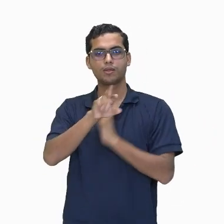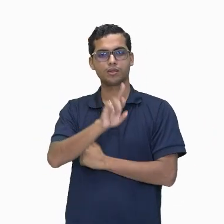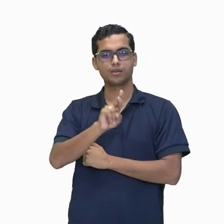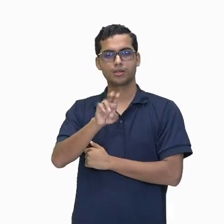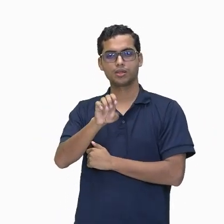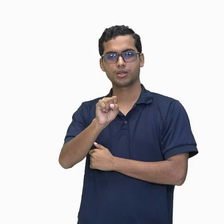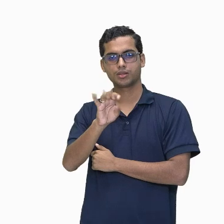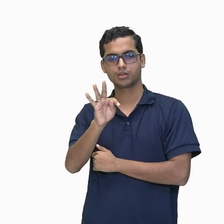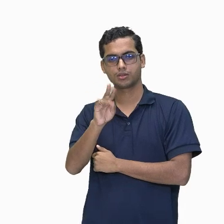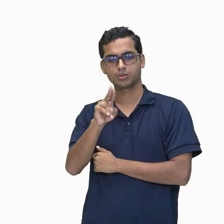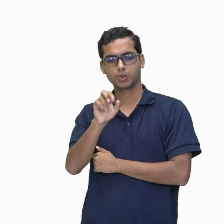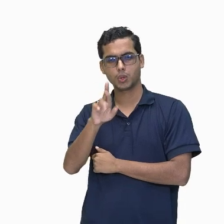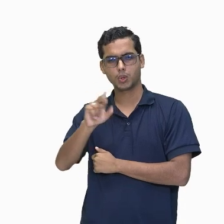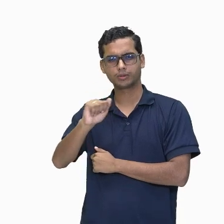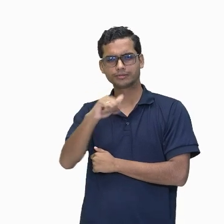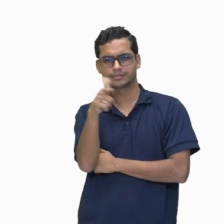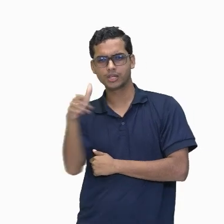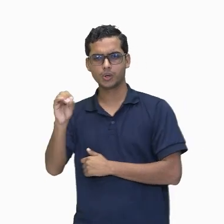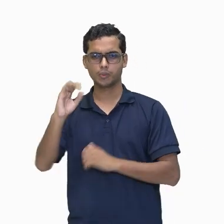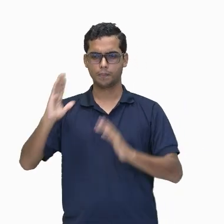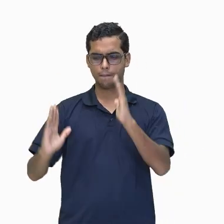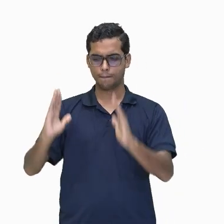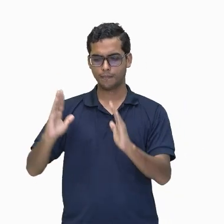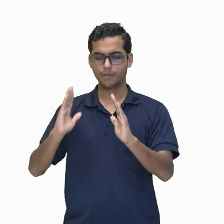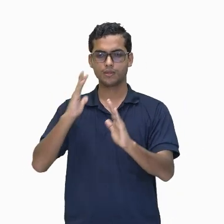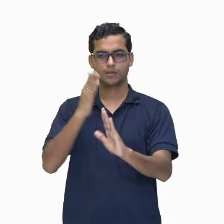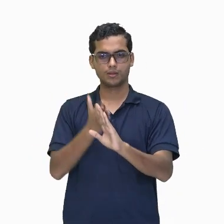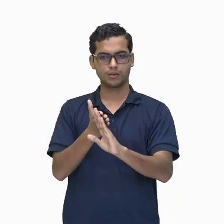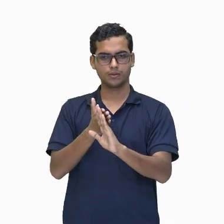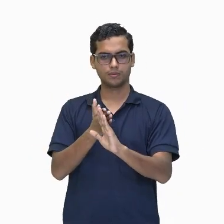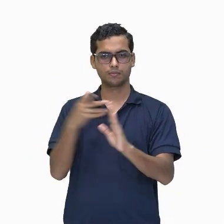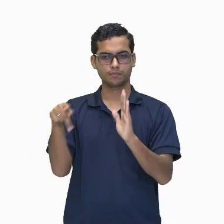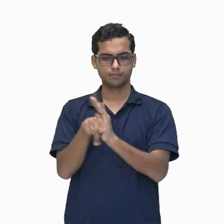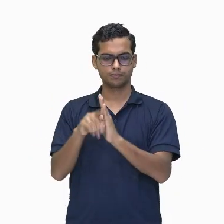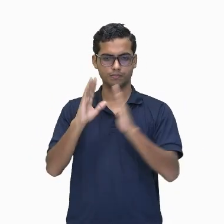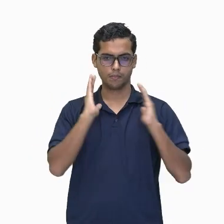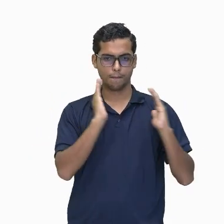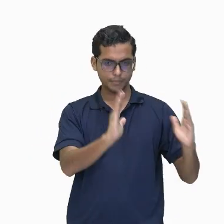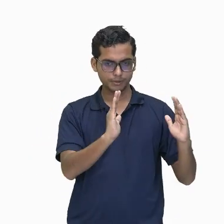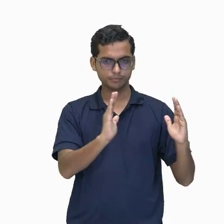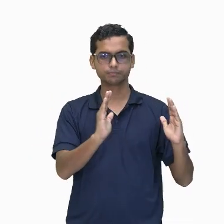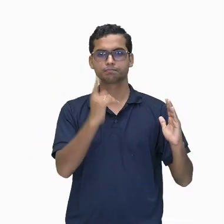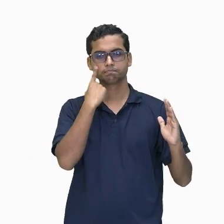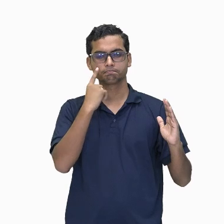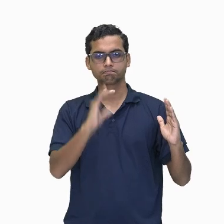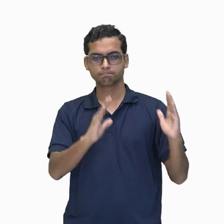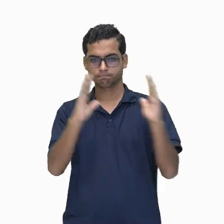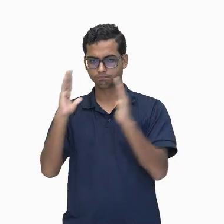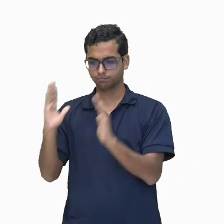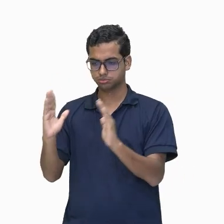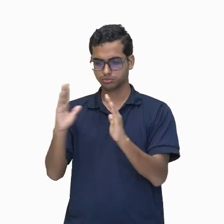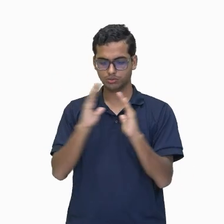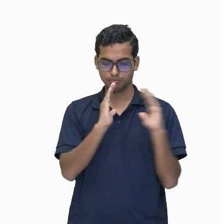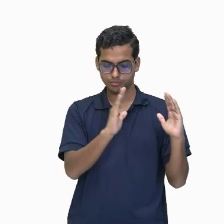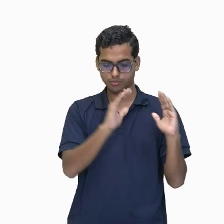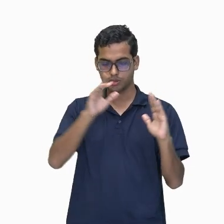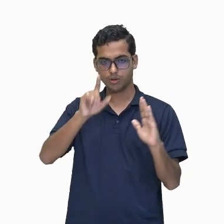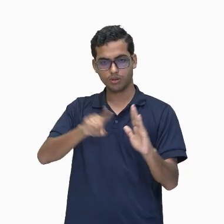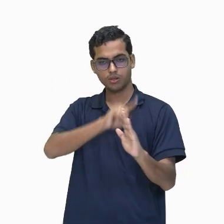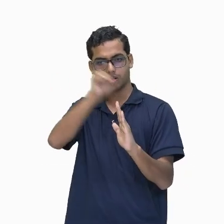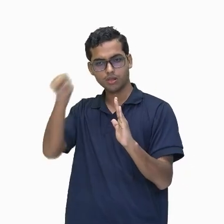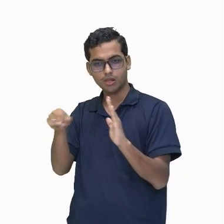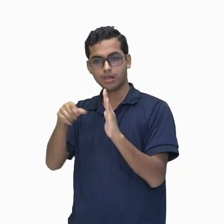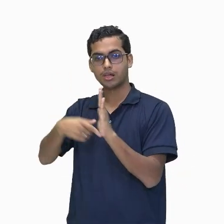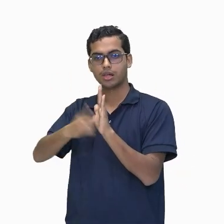Um período anterior, Portugal ficou sendo administrado pela Espanha,